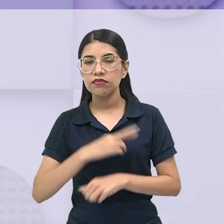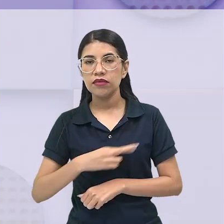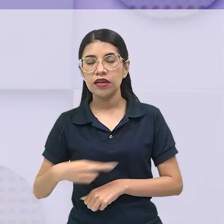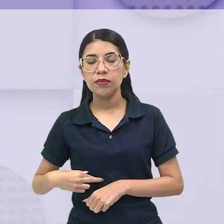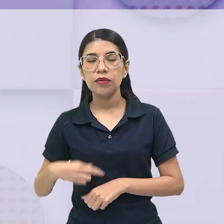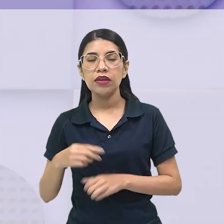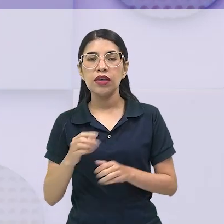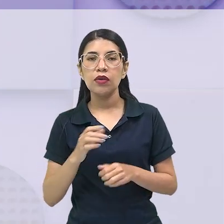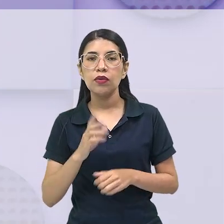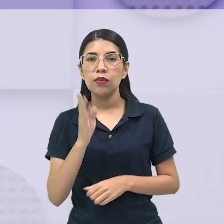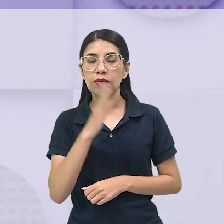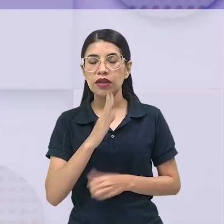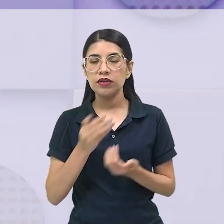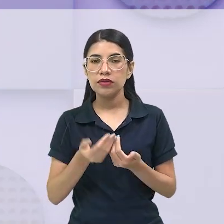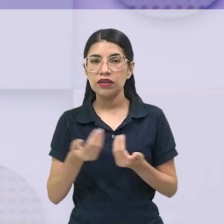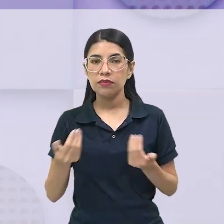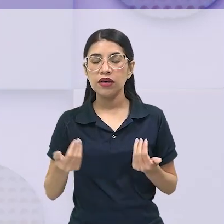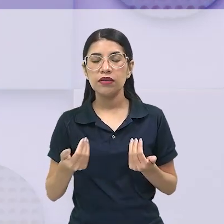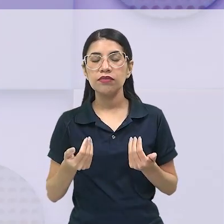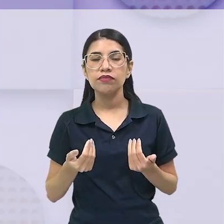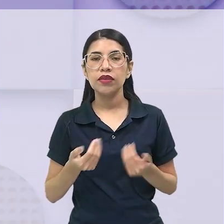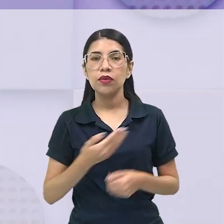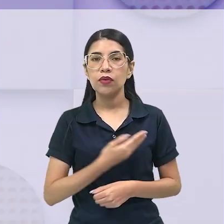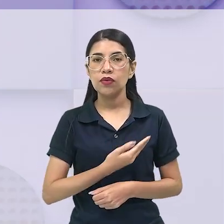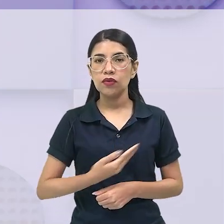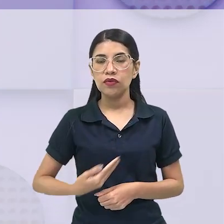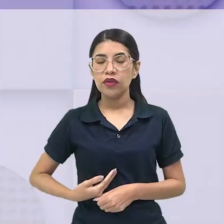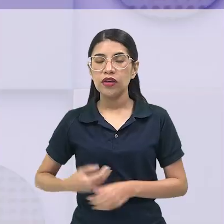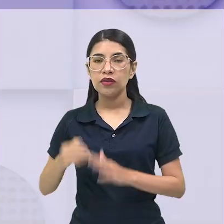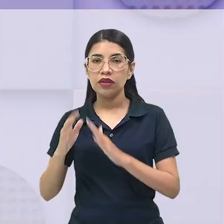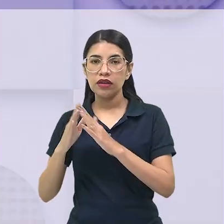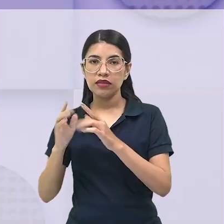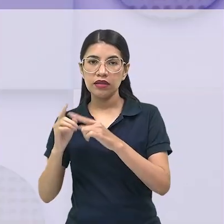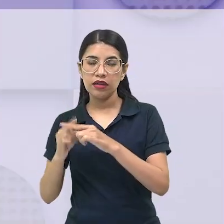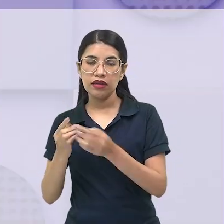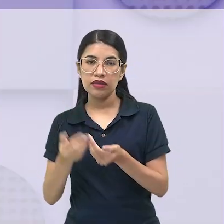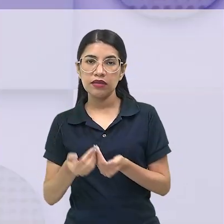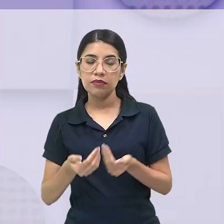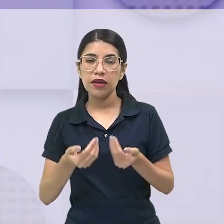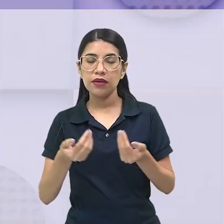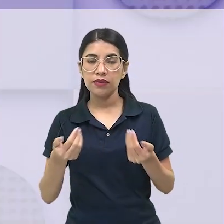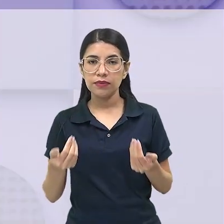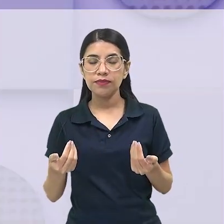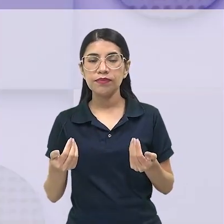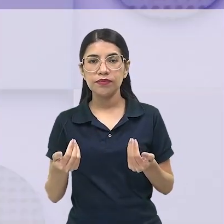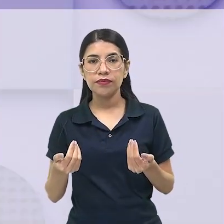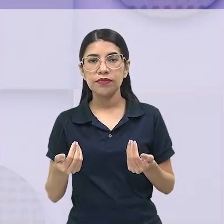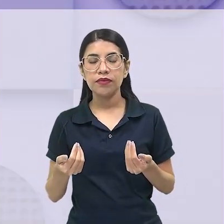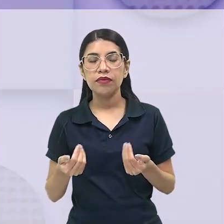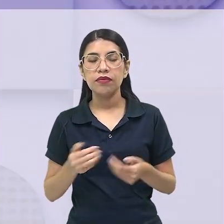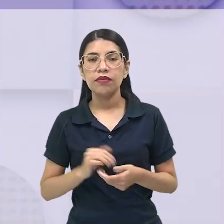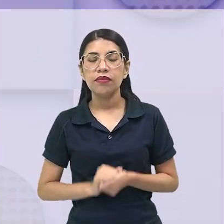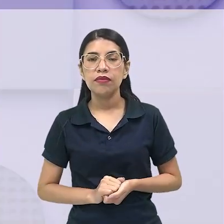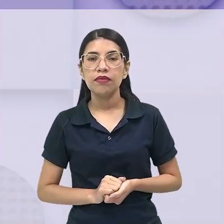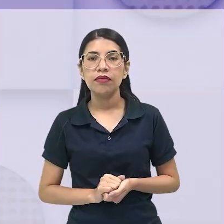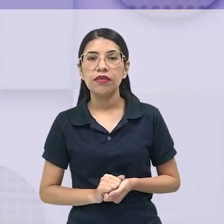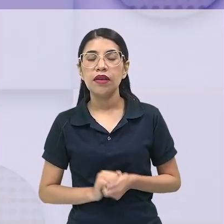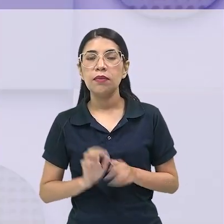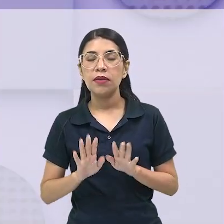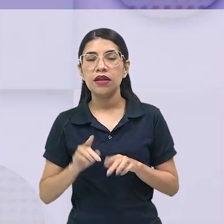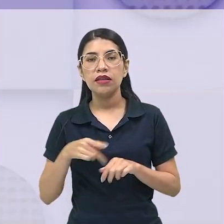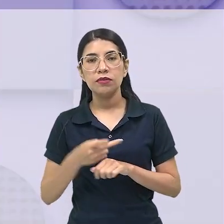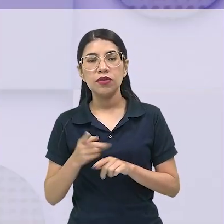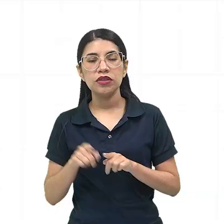se separar, o Estado brasileiro vai se separar da instituição religiosa e vamos ver uma separação pelo menos formal. É claro que